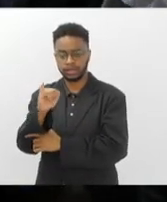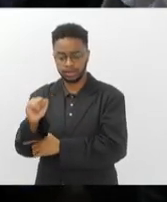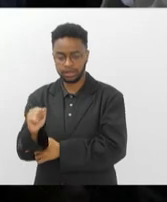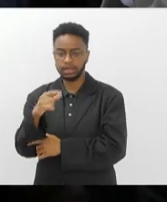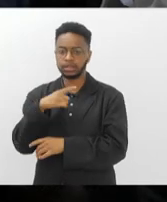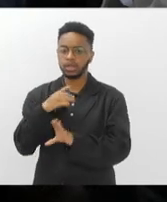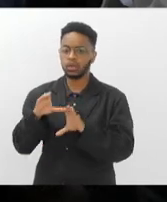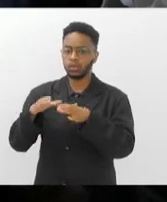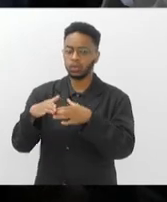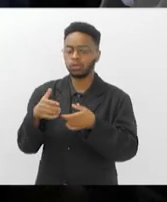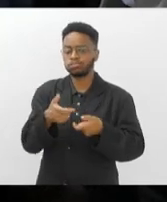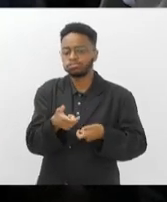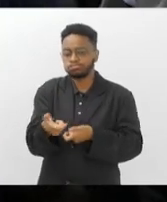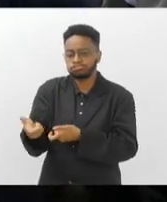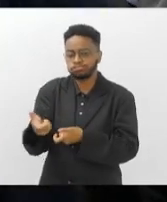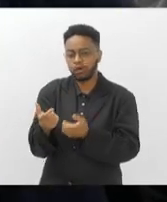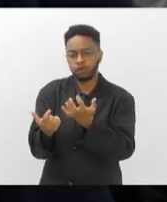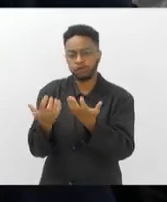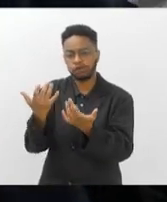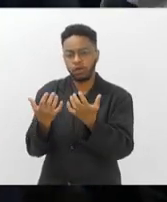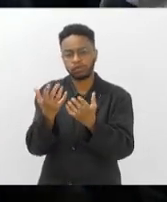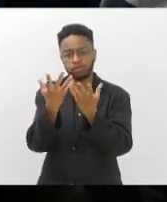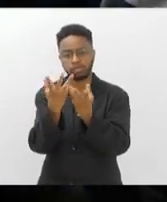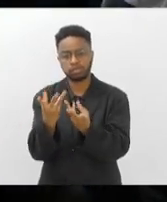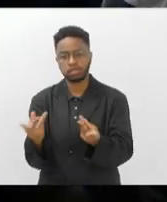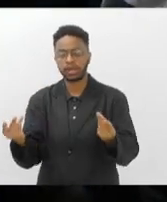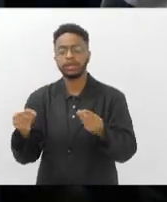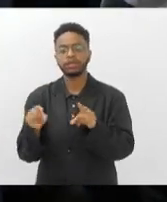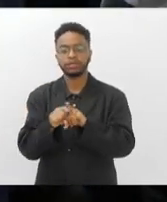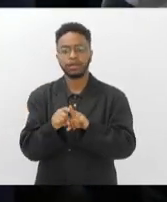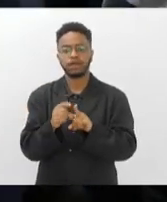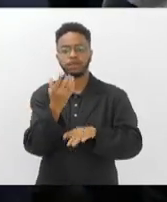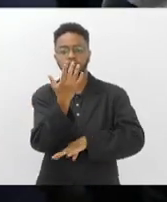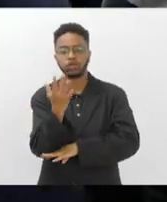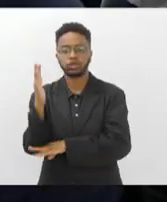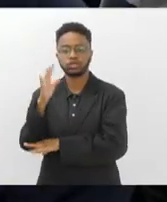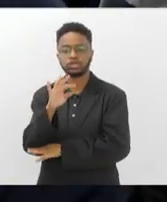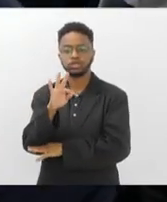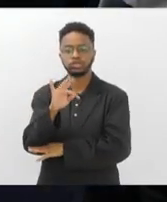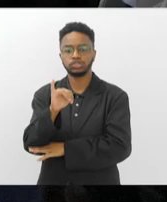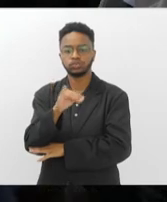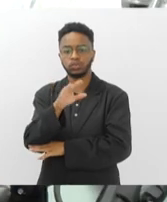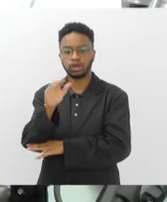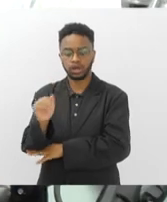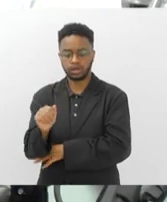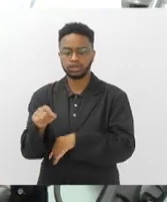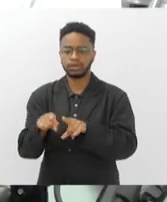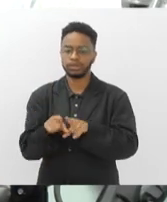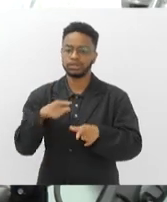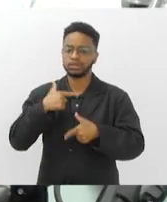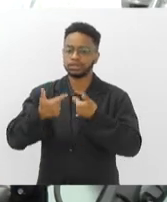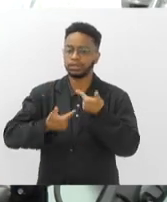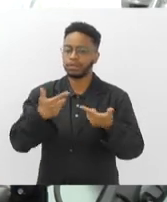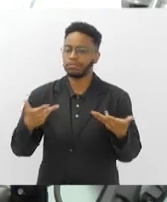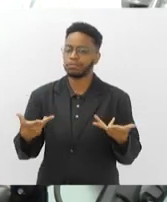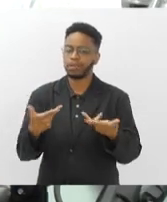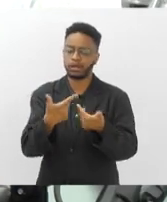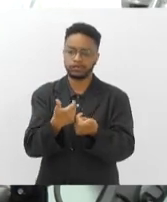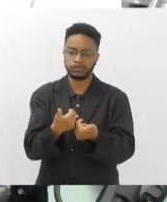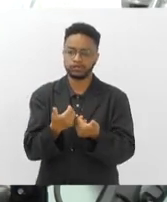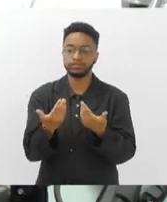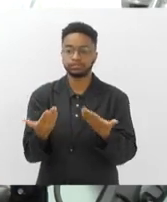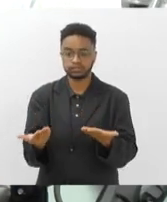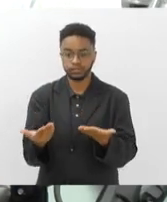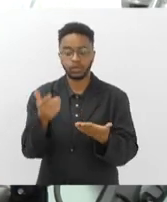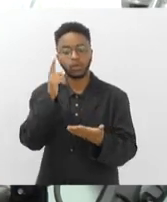grupo similar a esse que Vossa Excelência fala, na Floresta da Tijuca, que faz um trabalho brilhante... Exatamente. E sem